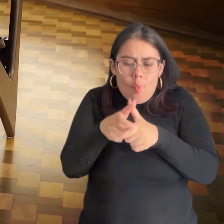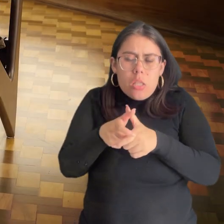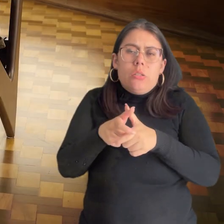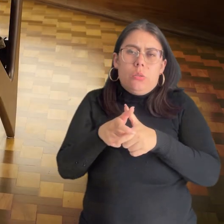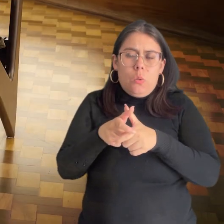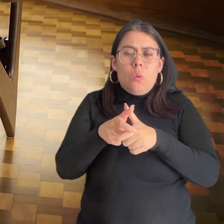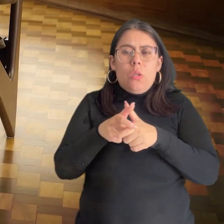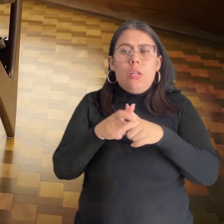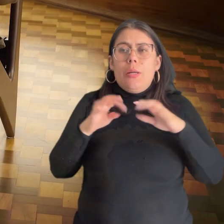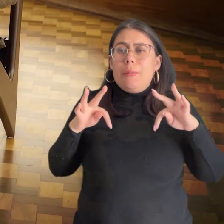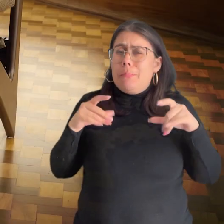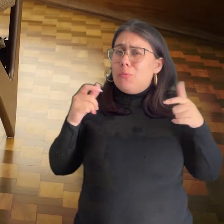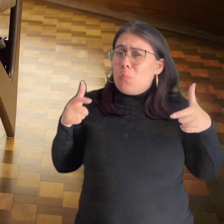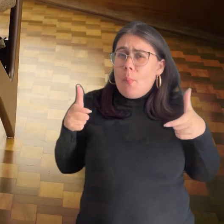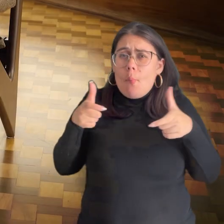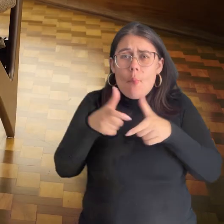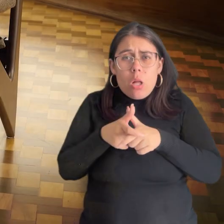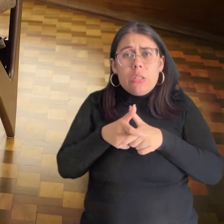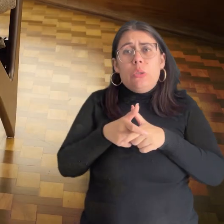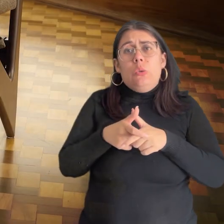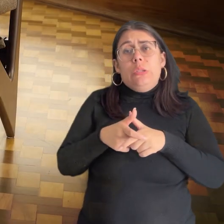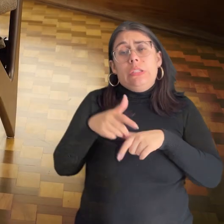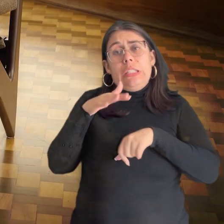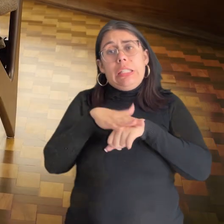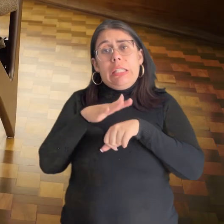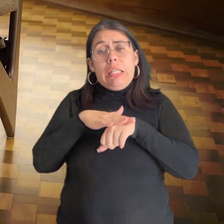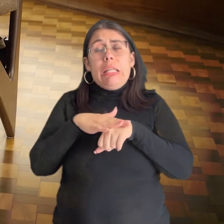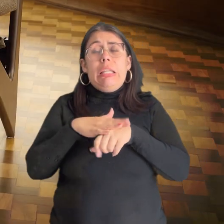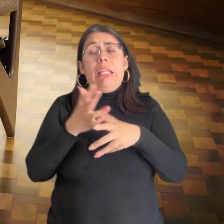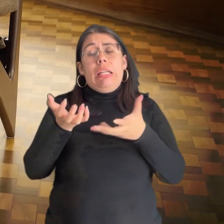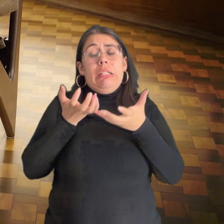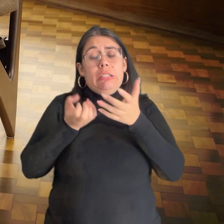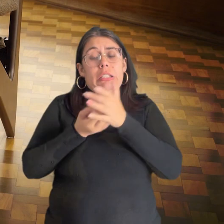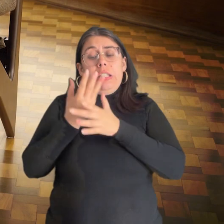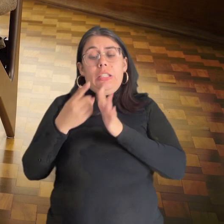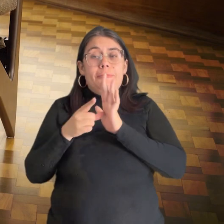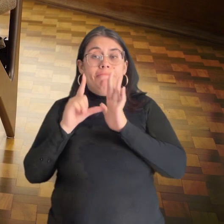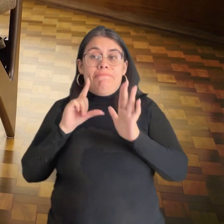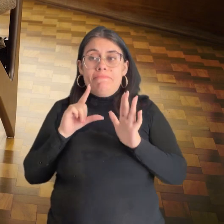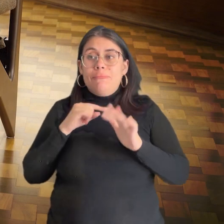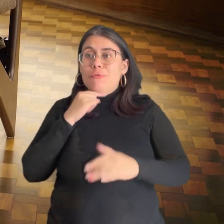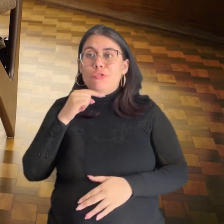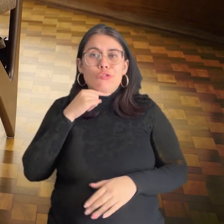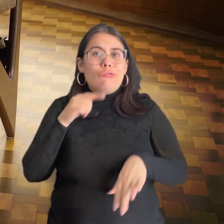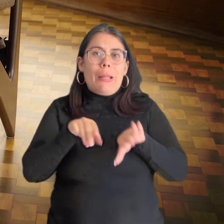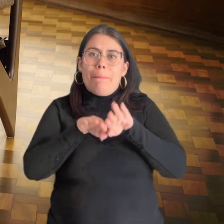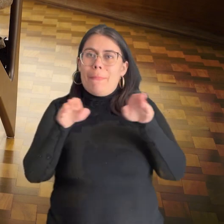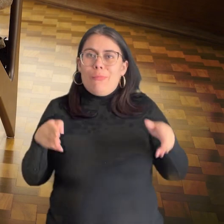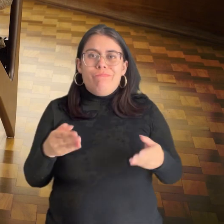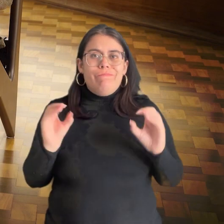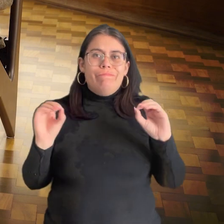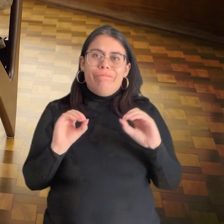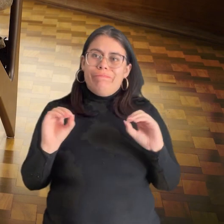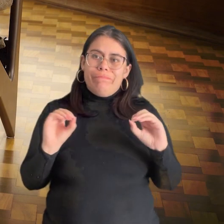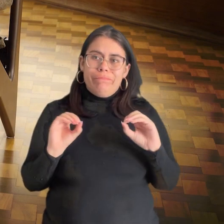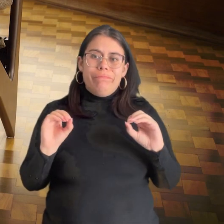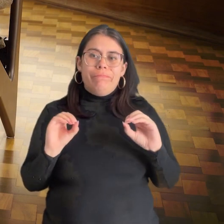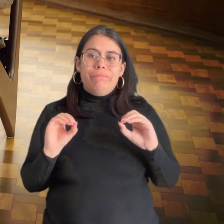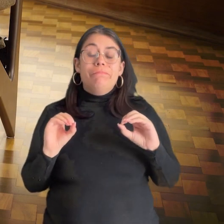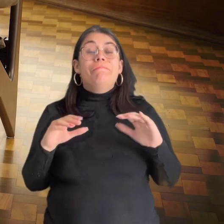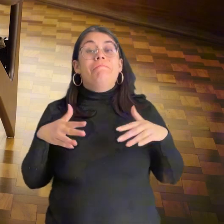Esta solução é muito menor do que as anteriores. Não tem mais palco, por exemplo,